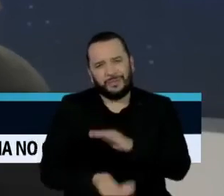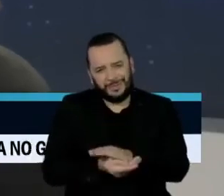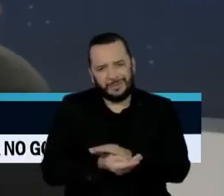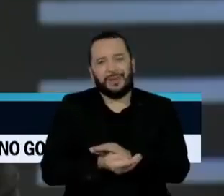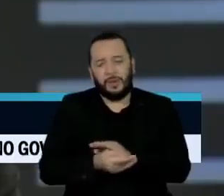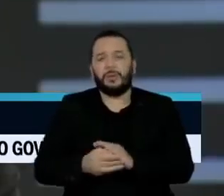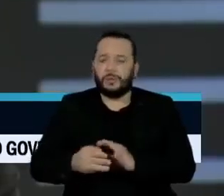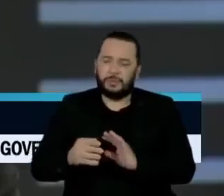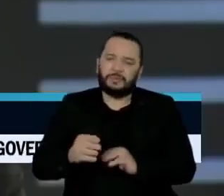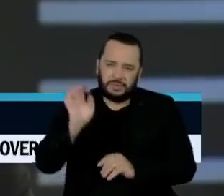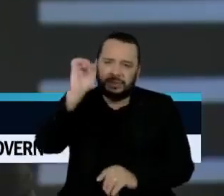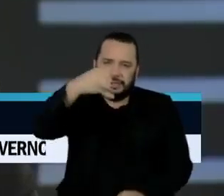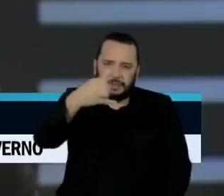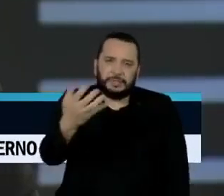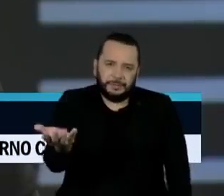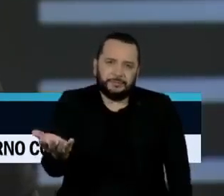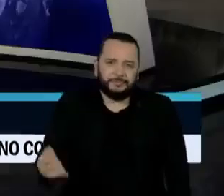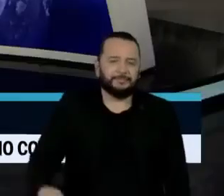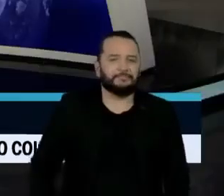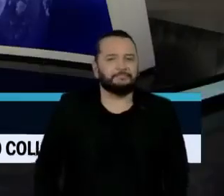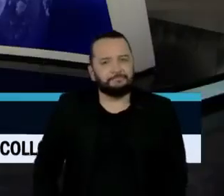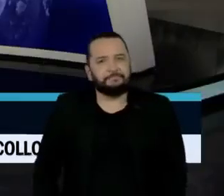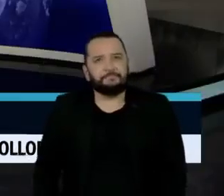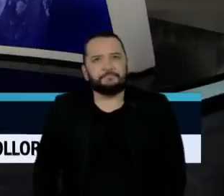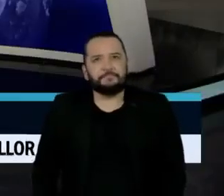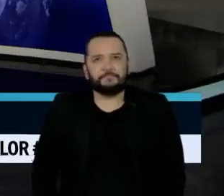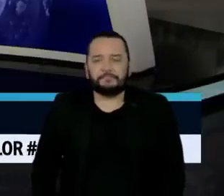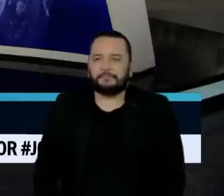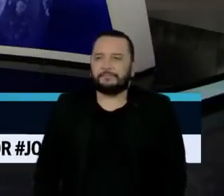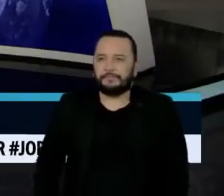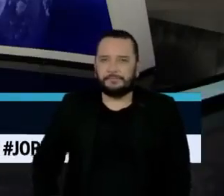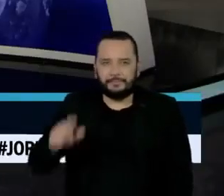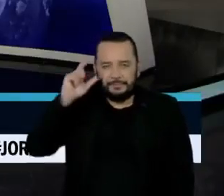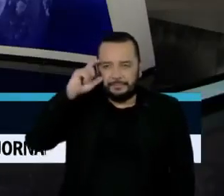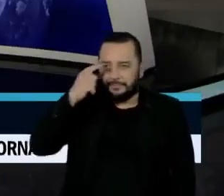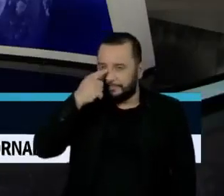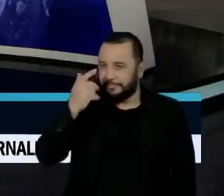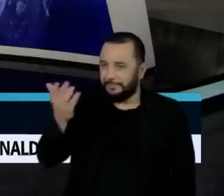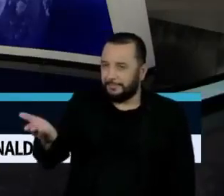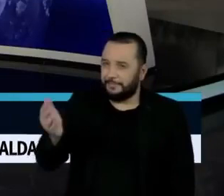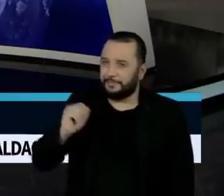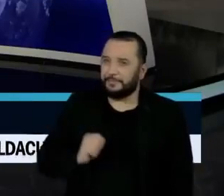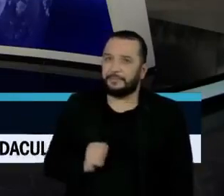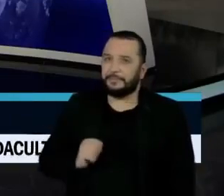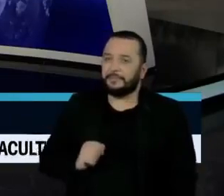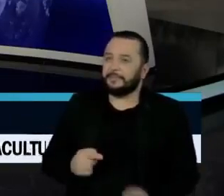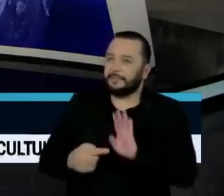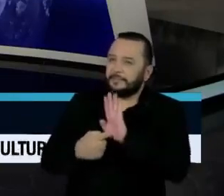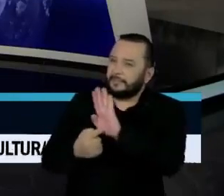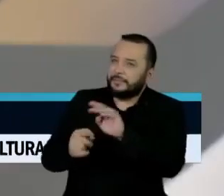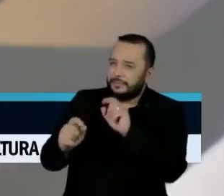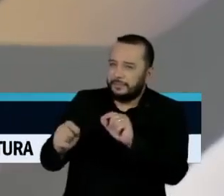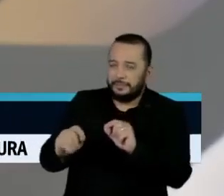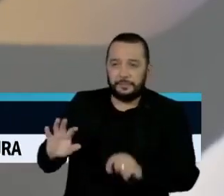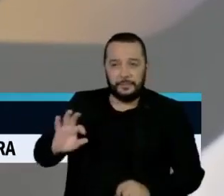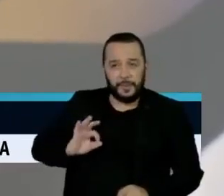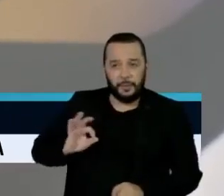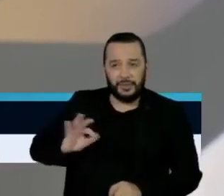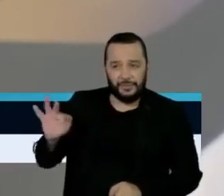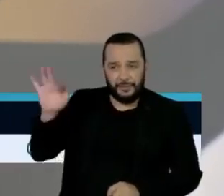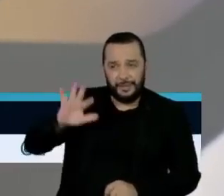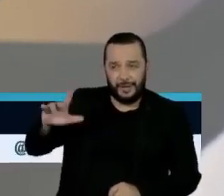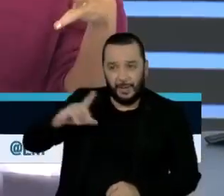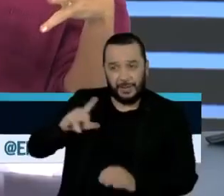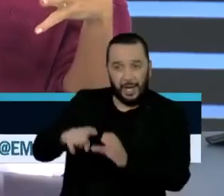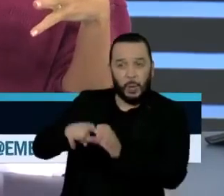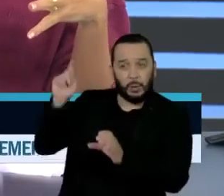mais uma vez escuro e rezaram também então Presidente agora poder esse caso demonstra a autonomia total da Polícia